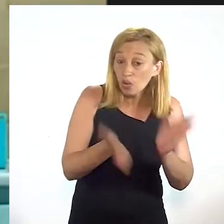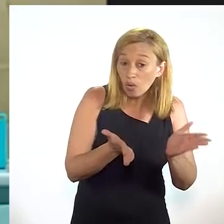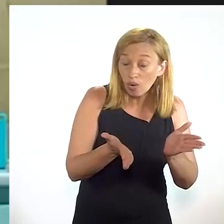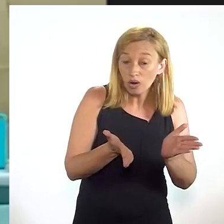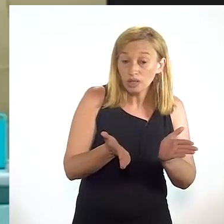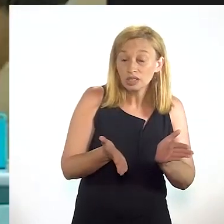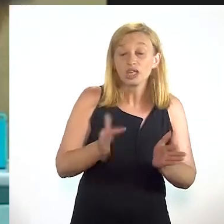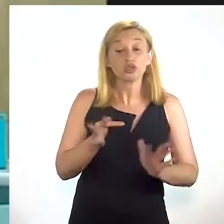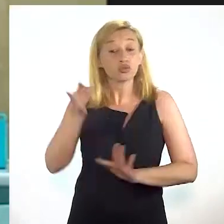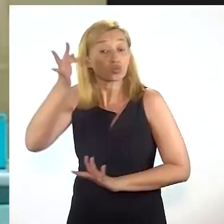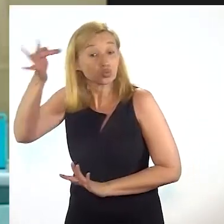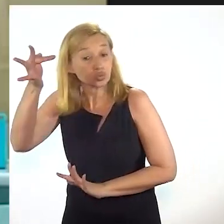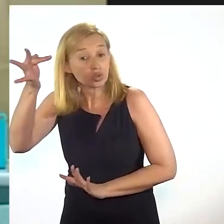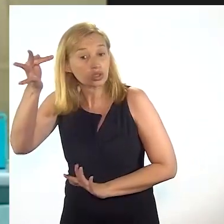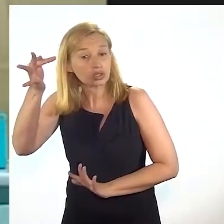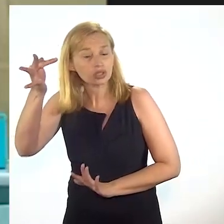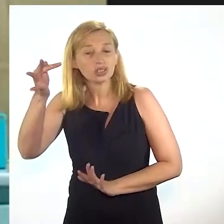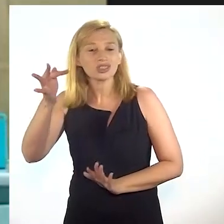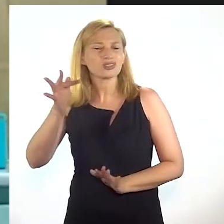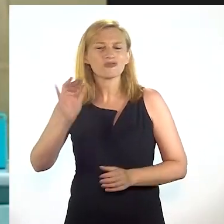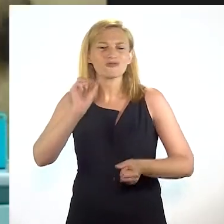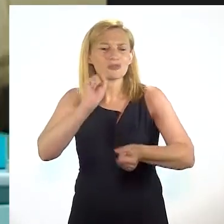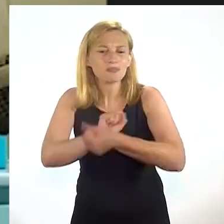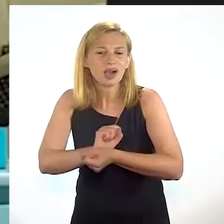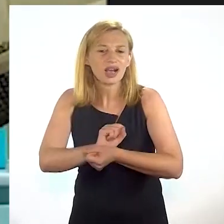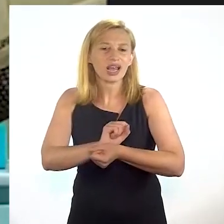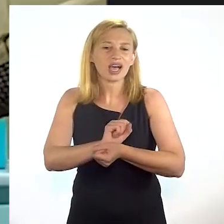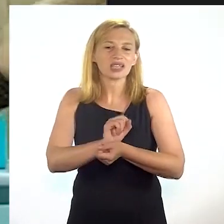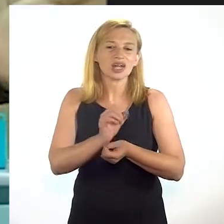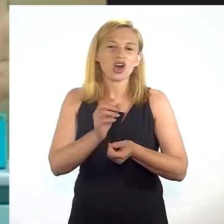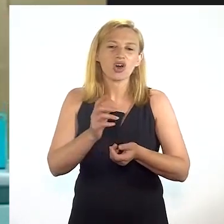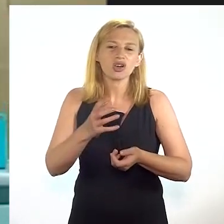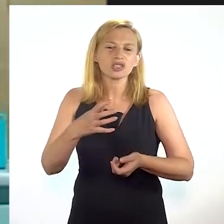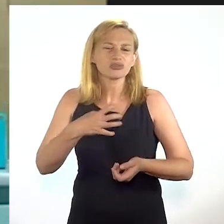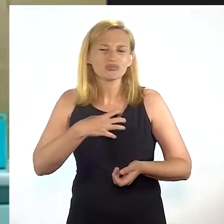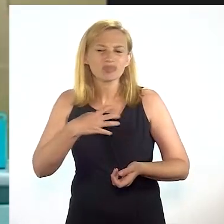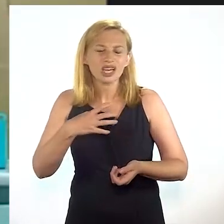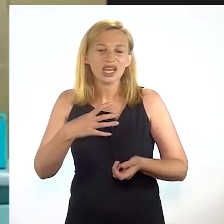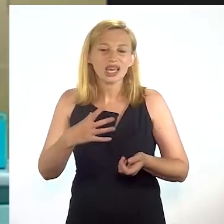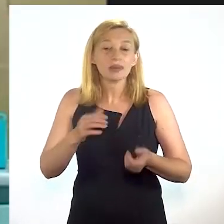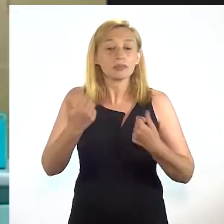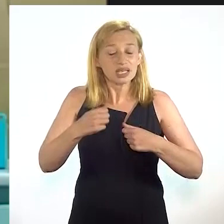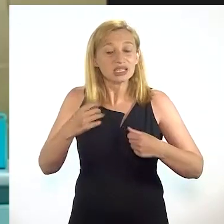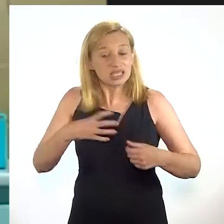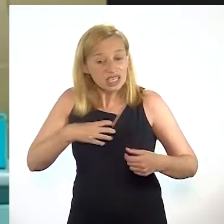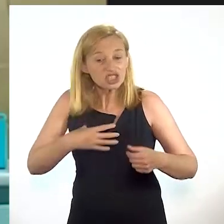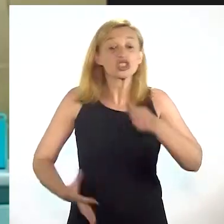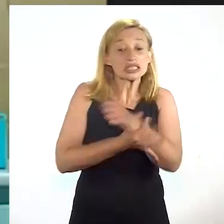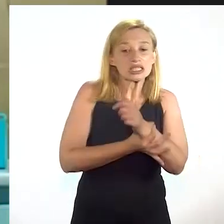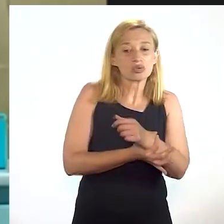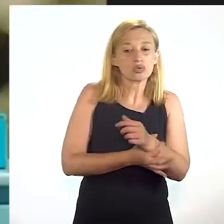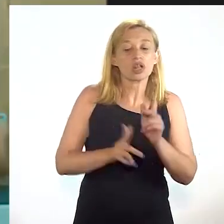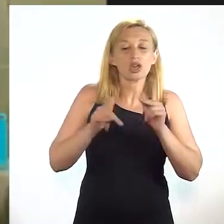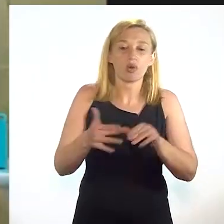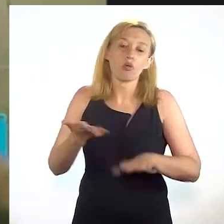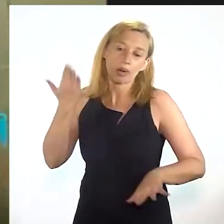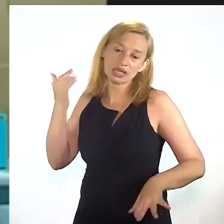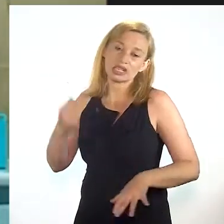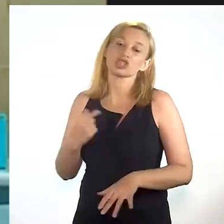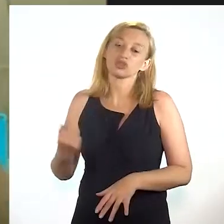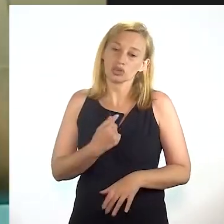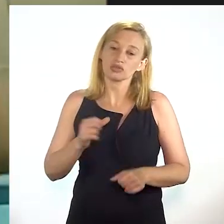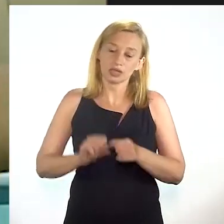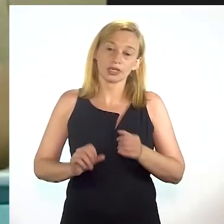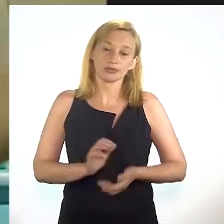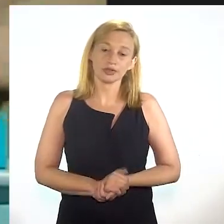para que para as empreendedoras de agora e as futuras não fiquem tão inseguras e pegas de